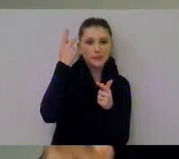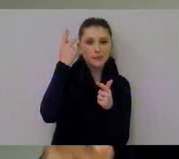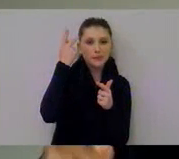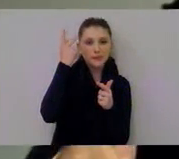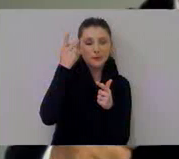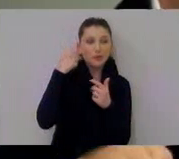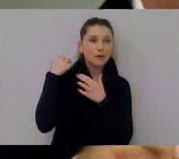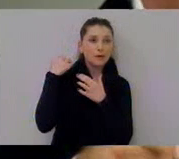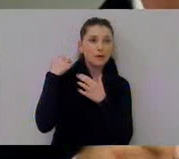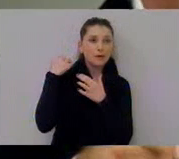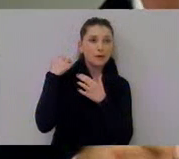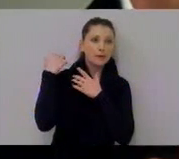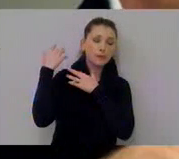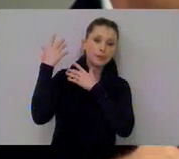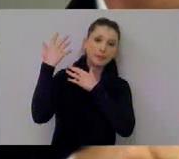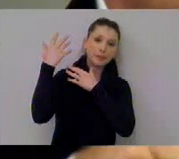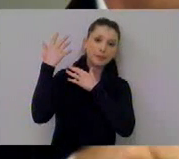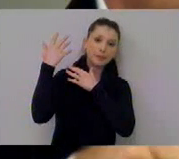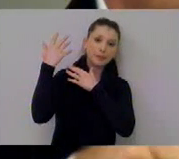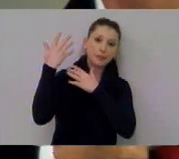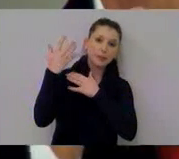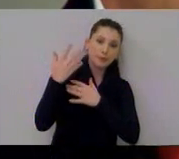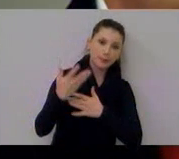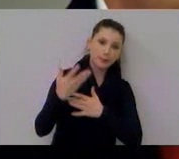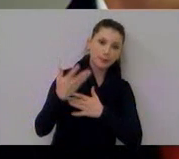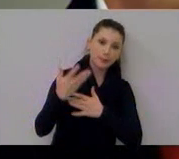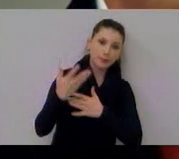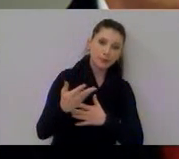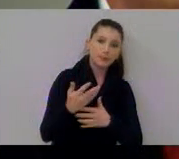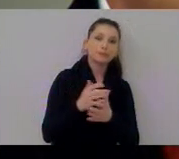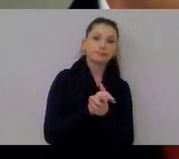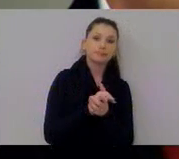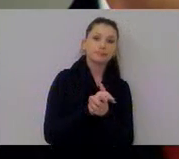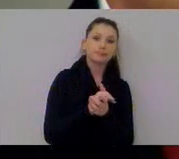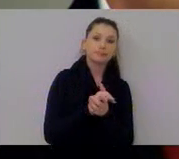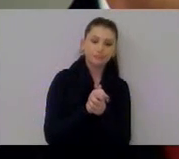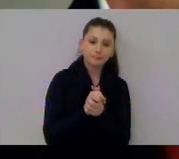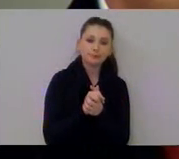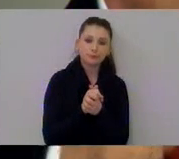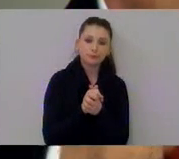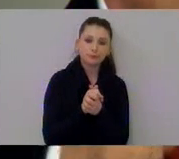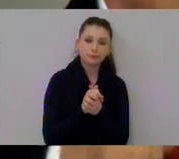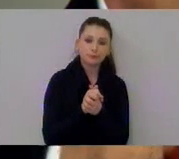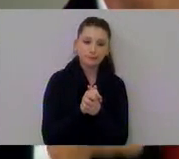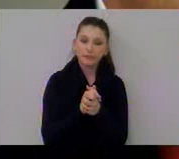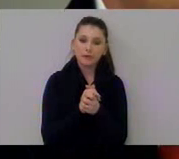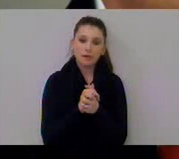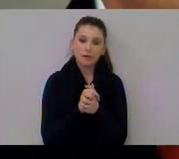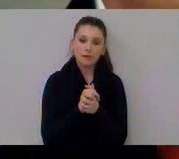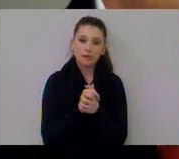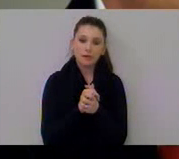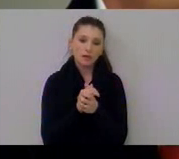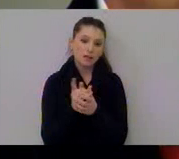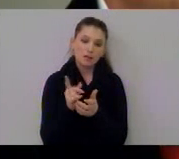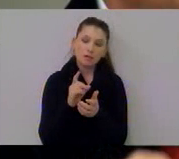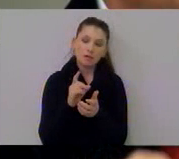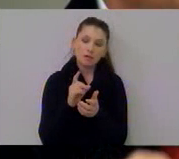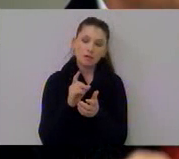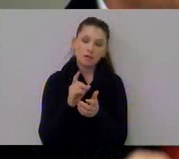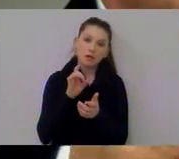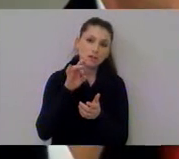deixar a conta para esse prefeito que está aí. O município de